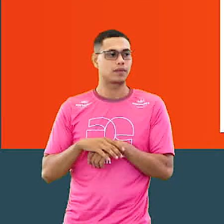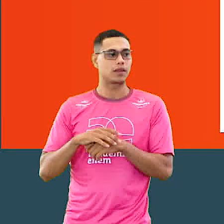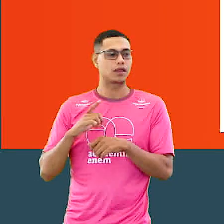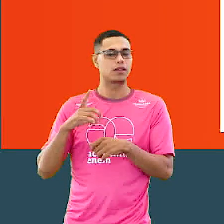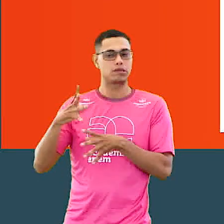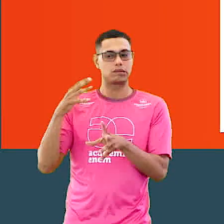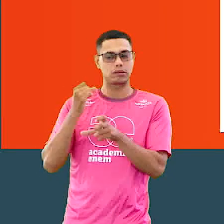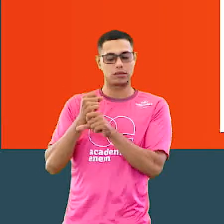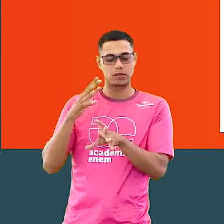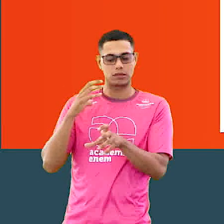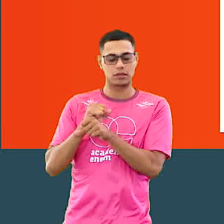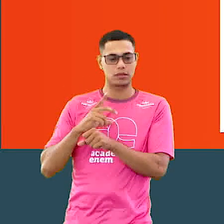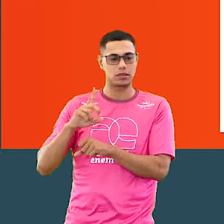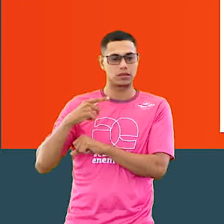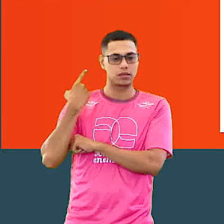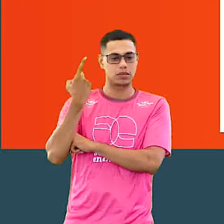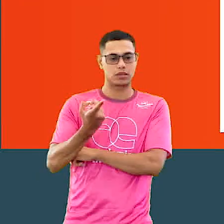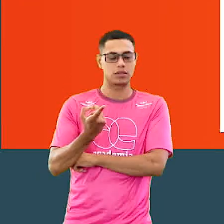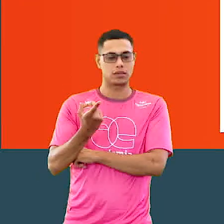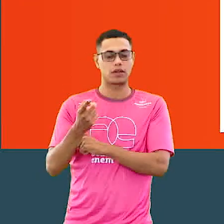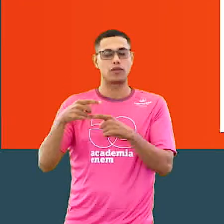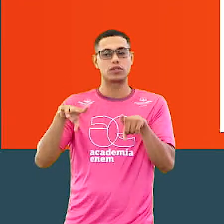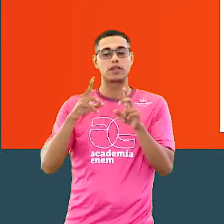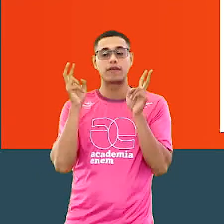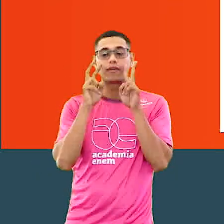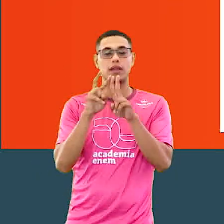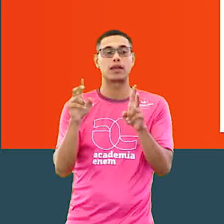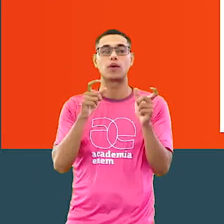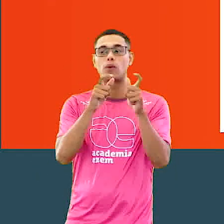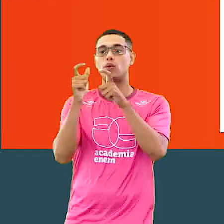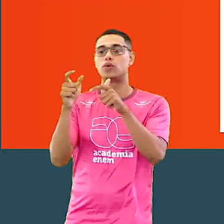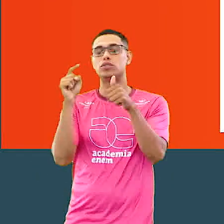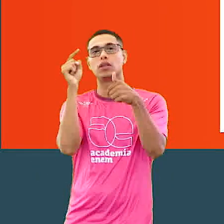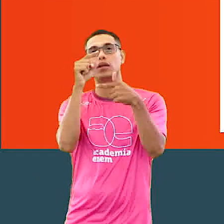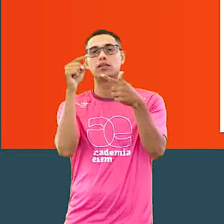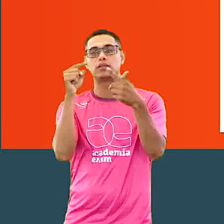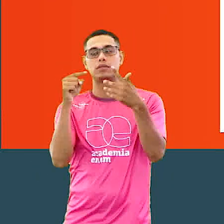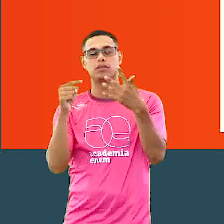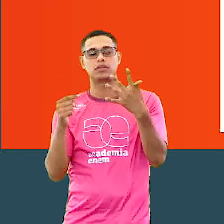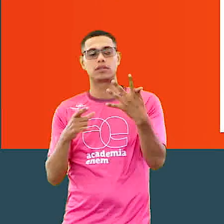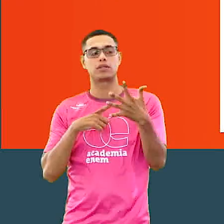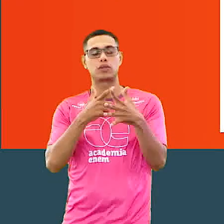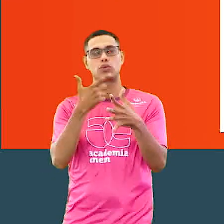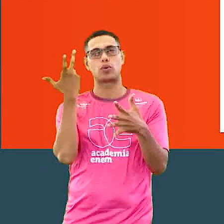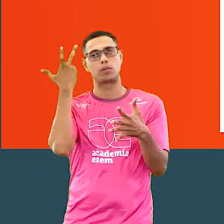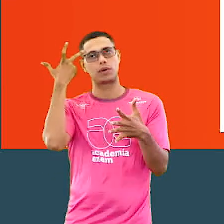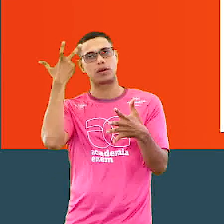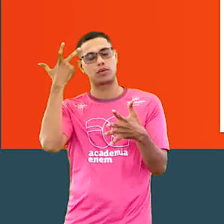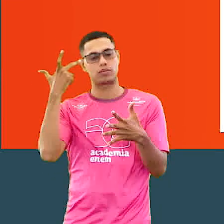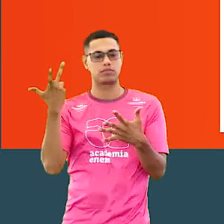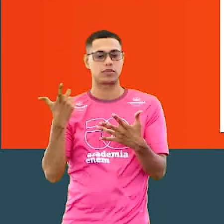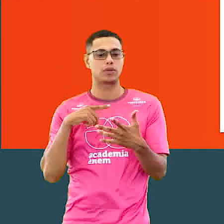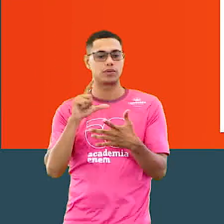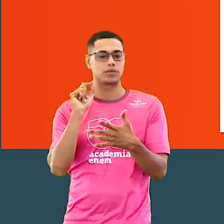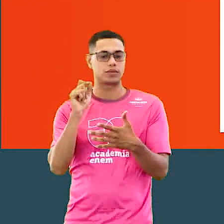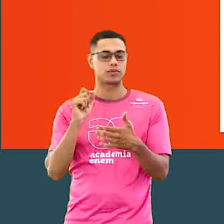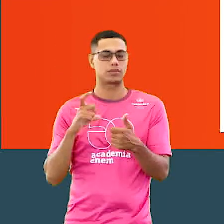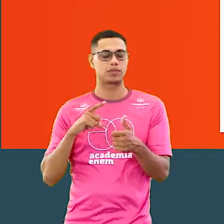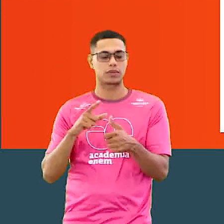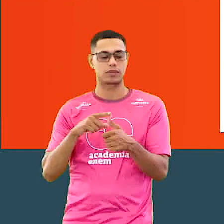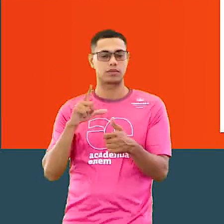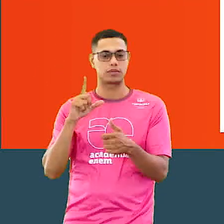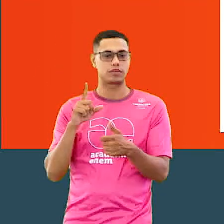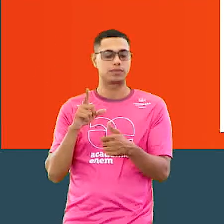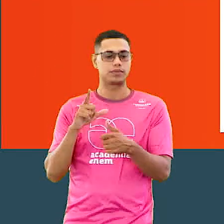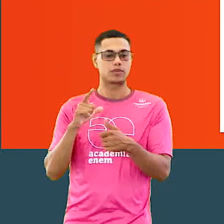esse cálculo, aí você vê onde você se encaixa. Você se encaixaria no fiéis normal, é o quê? Quando a renda